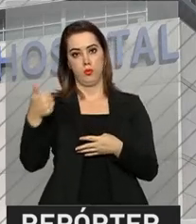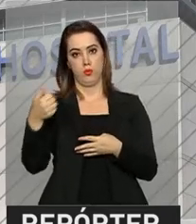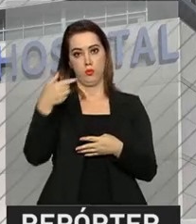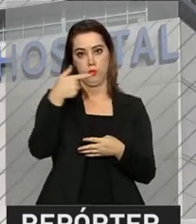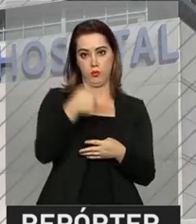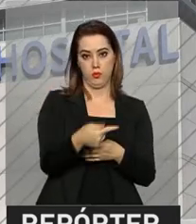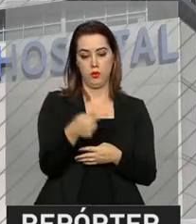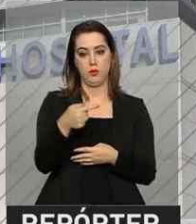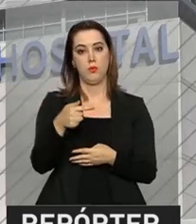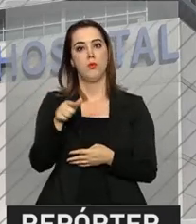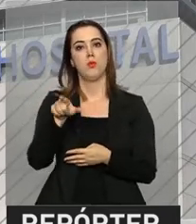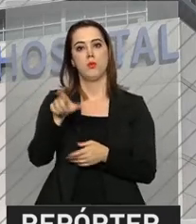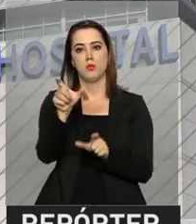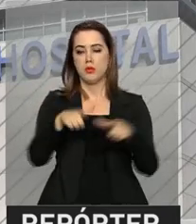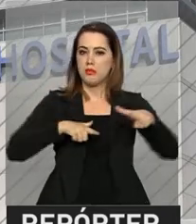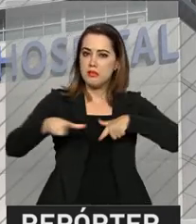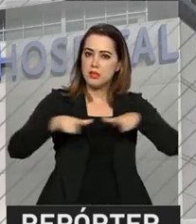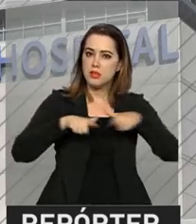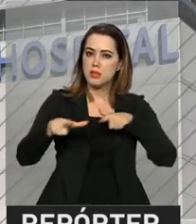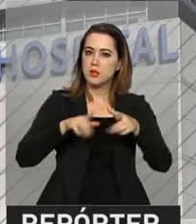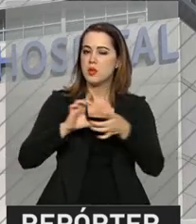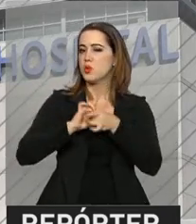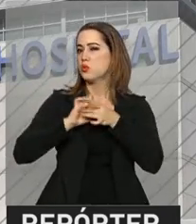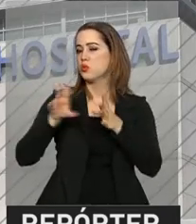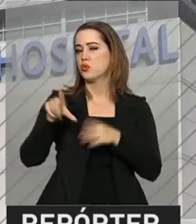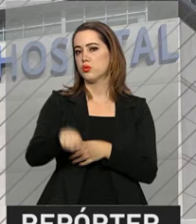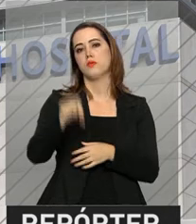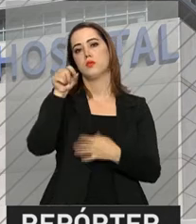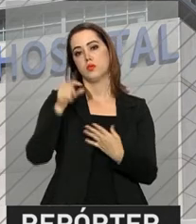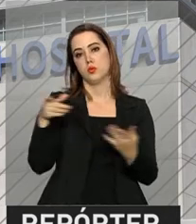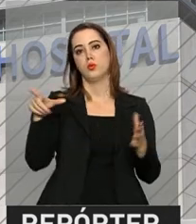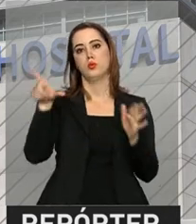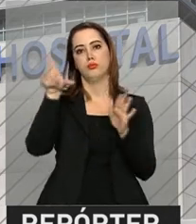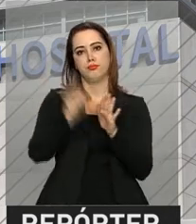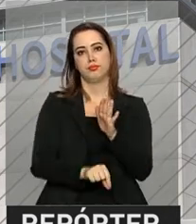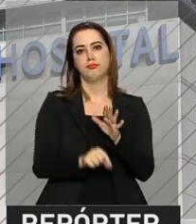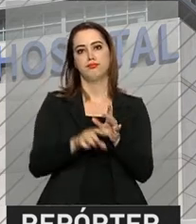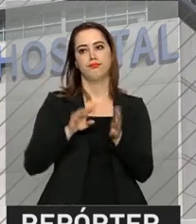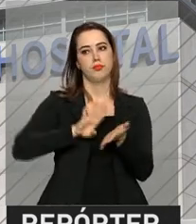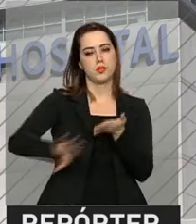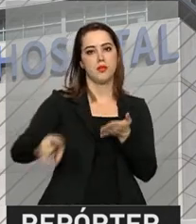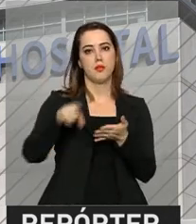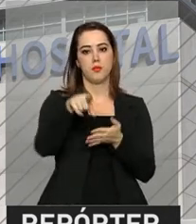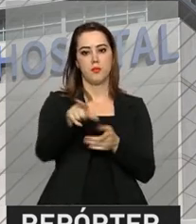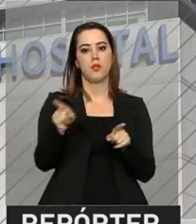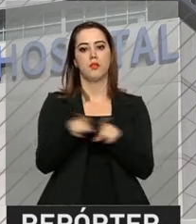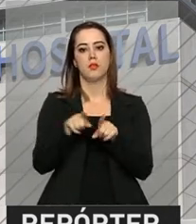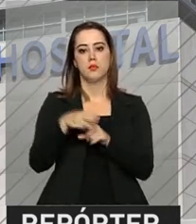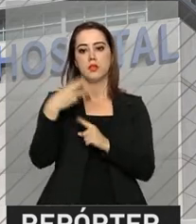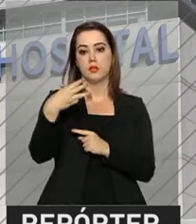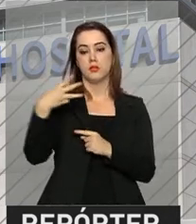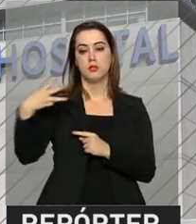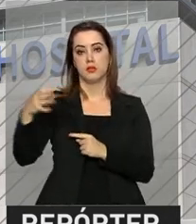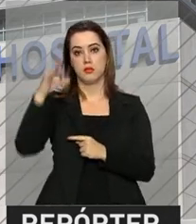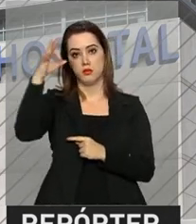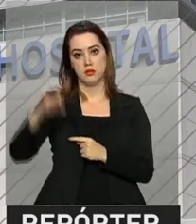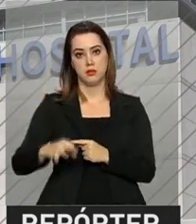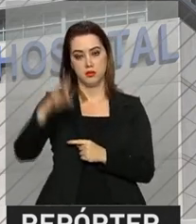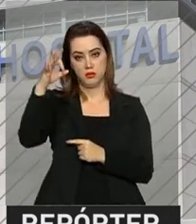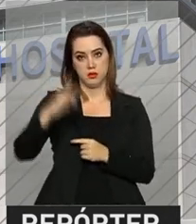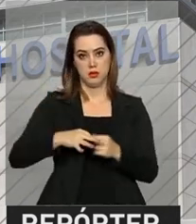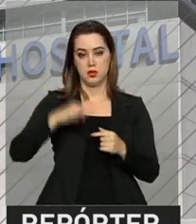e gratificações foram extintos. Também teve redução média de 33% nas despesas com serviços